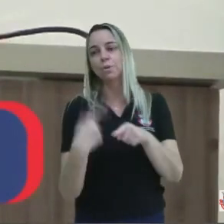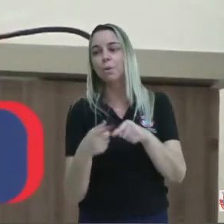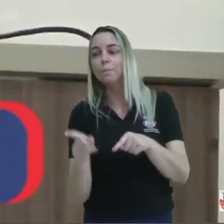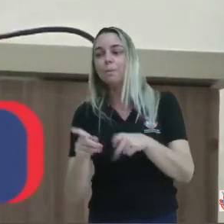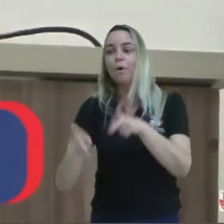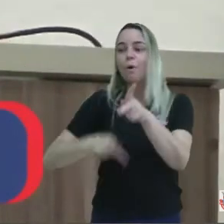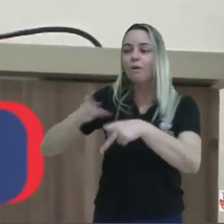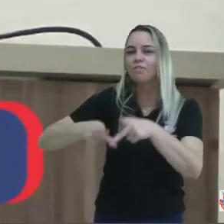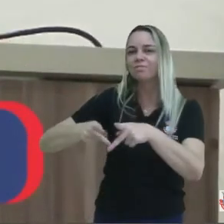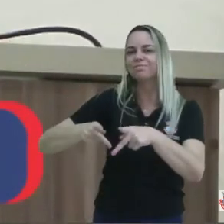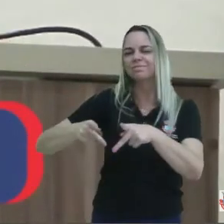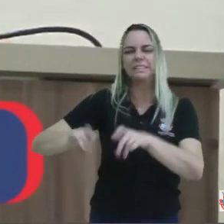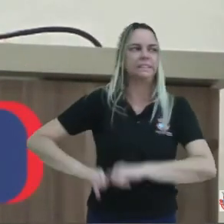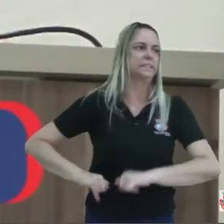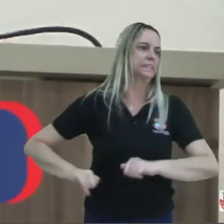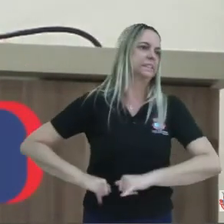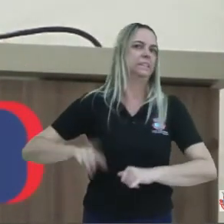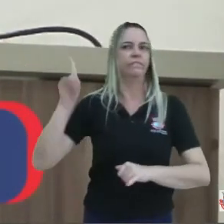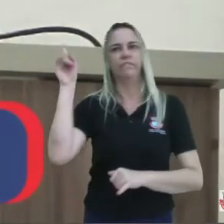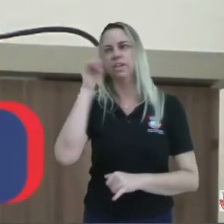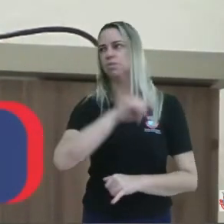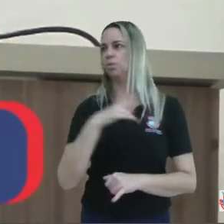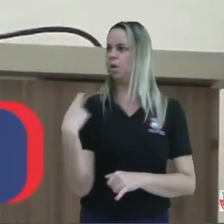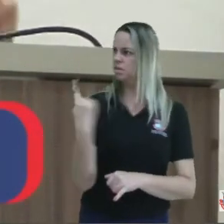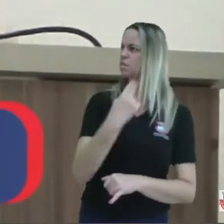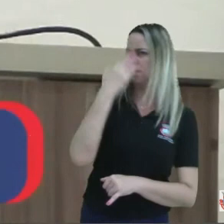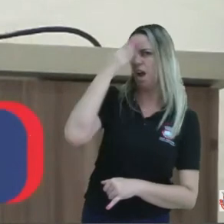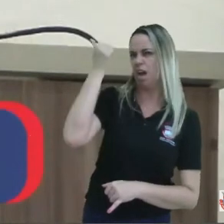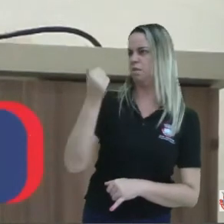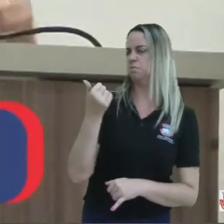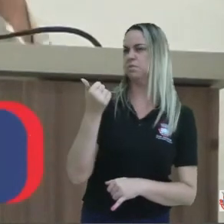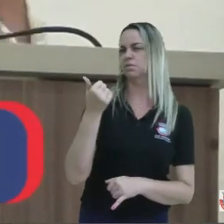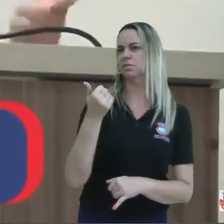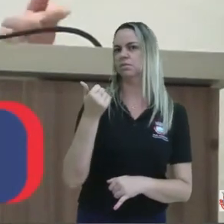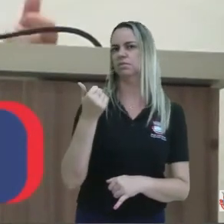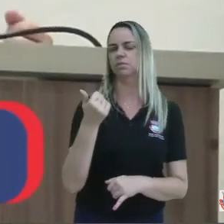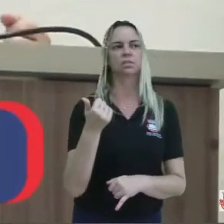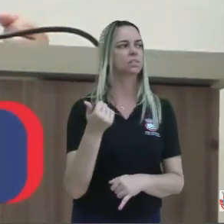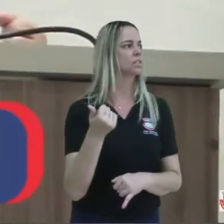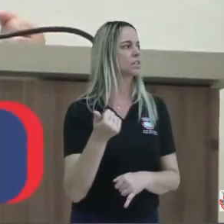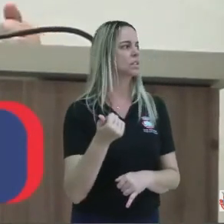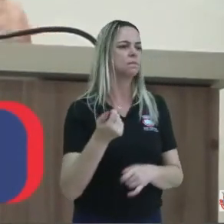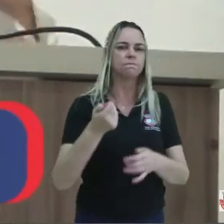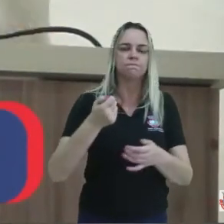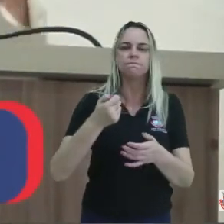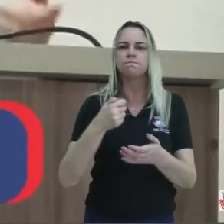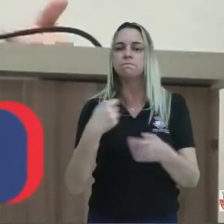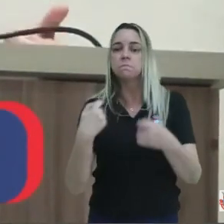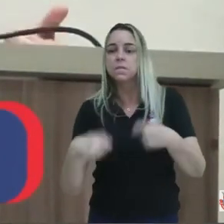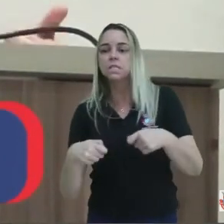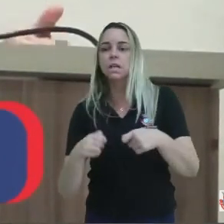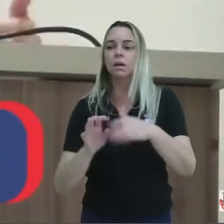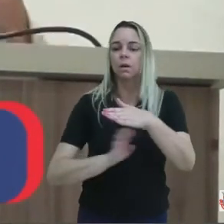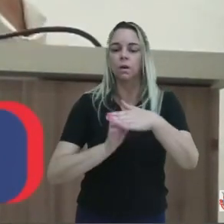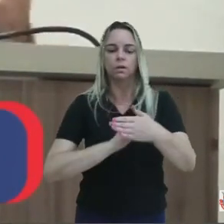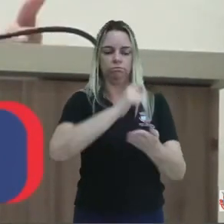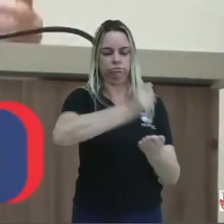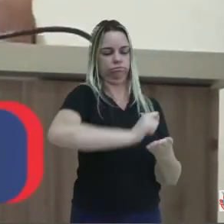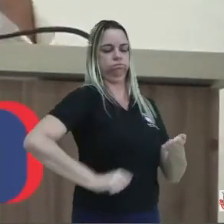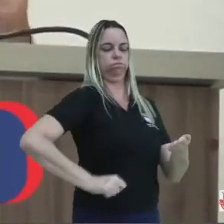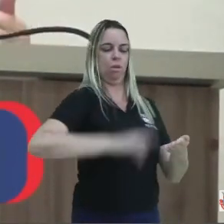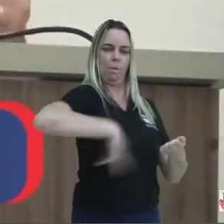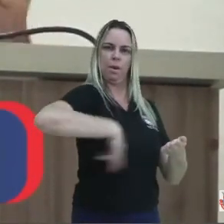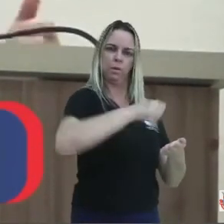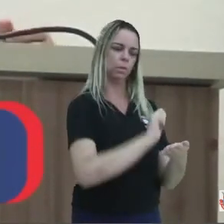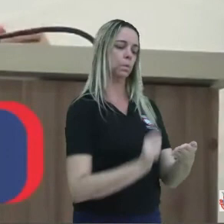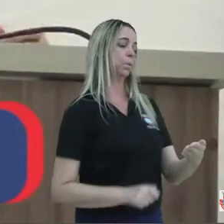enormes. E quanto ao calçamento da Jurubeba, eu já tinha colocado requerimento, já tinha solicitado ao prefeito,